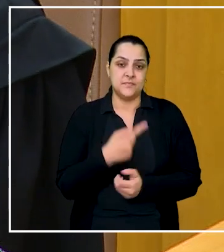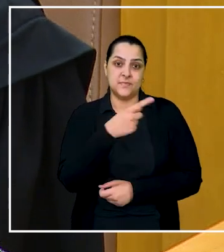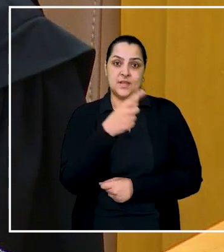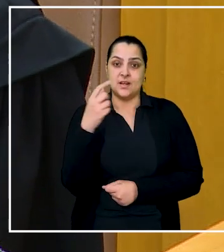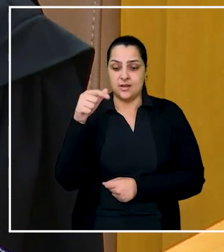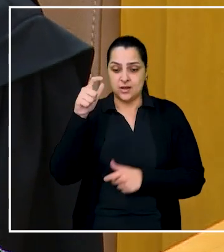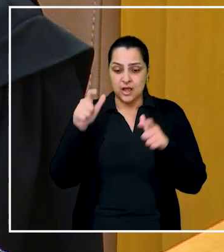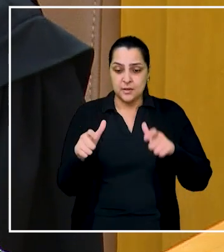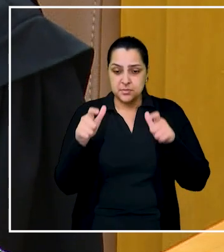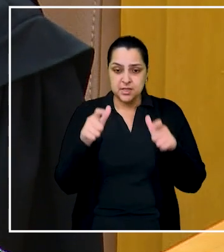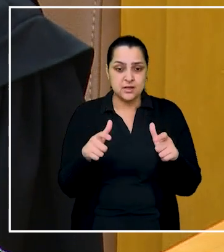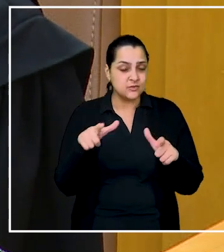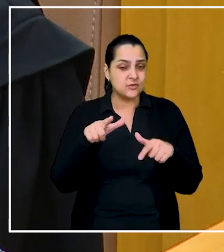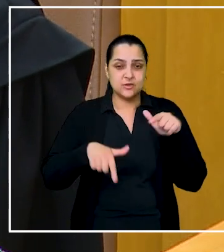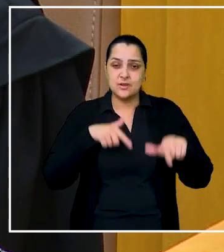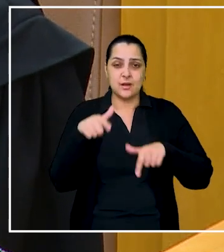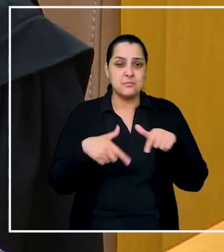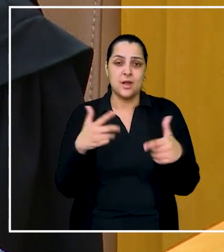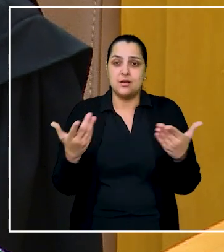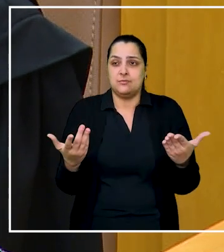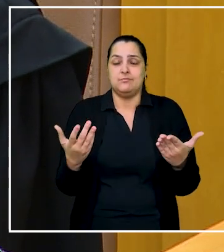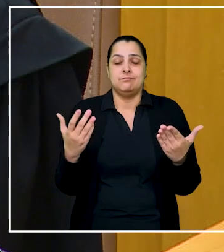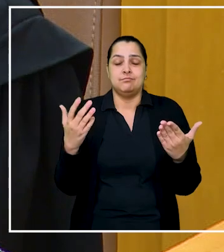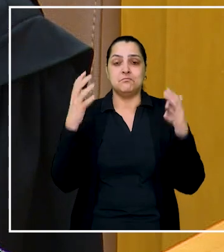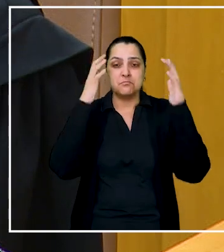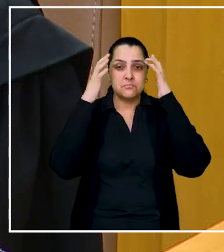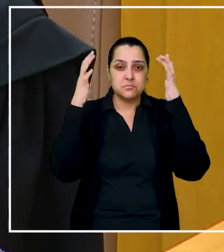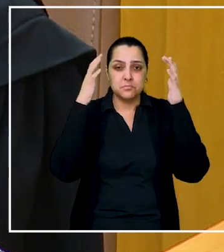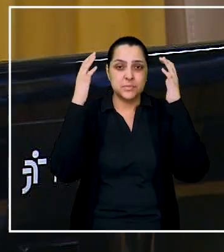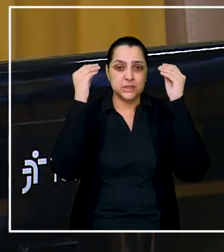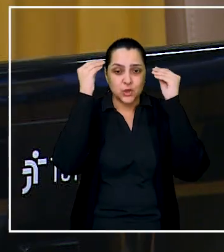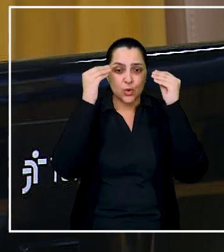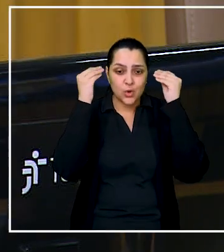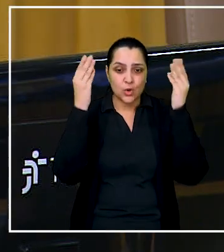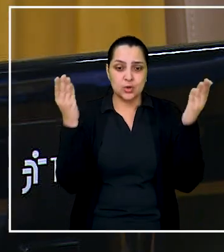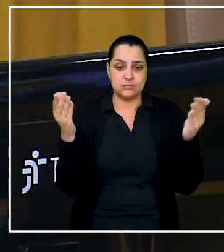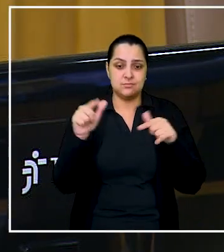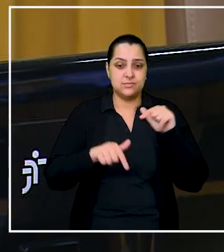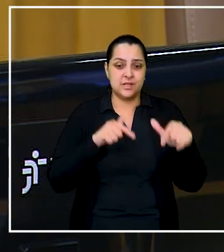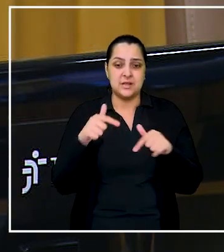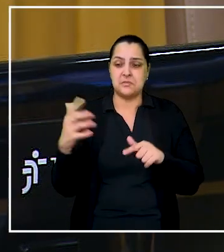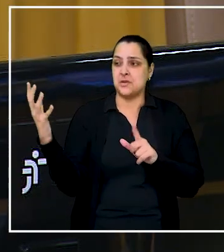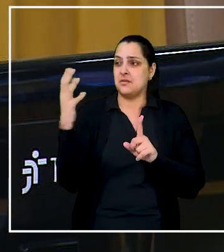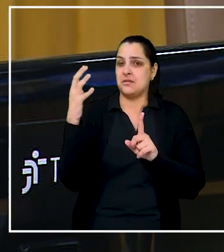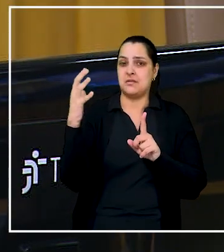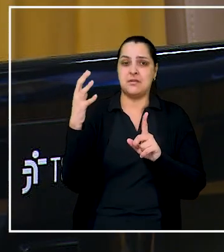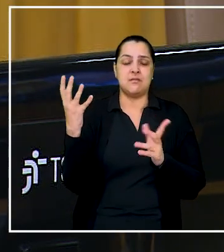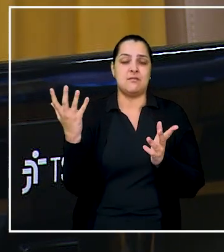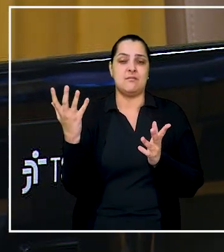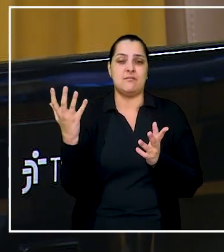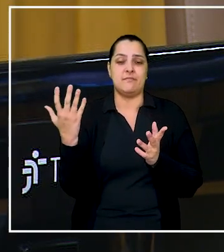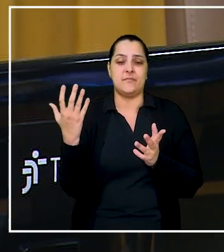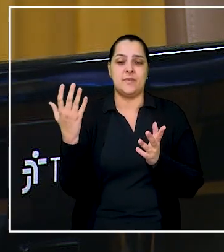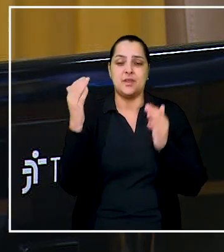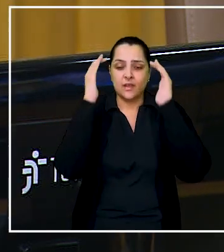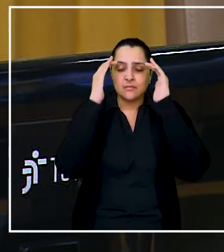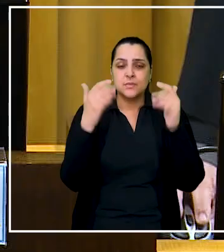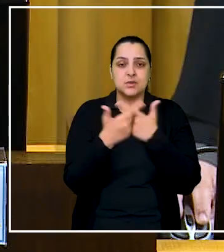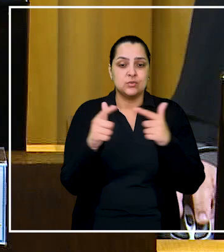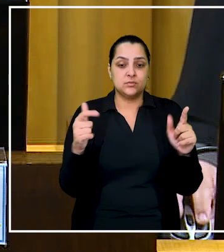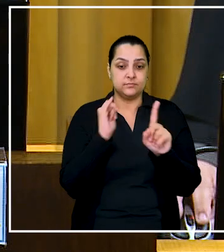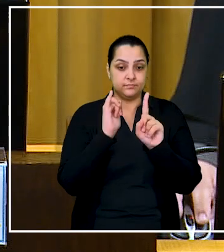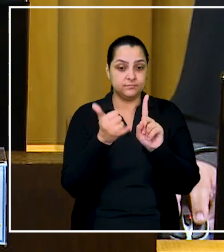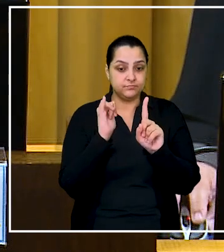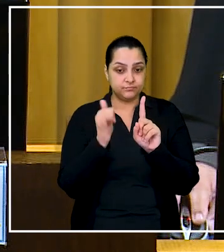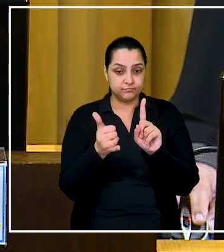ficou exposta a um ambiente insalubre do ponto de vista psicológico e submetida a tratamento desrespeitoso e vexatório.